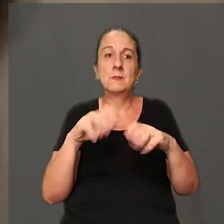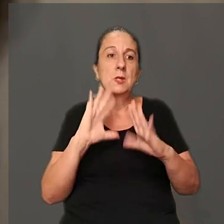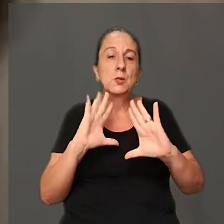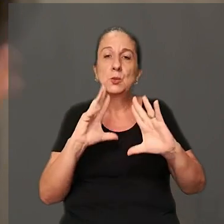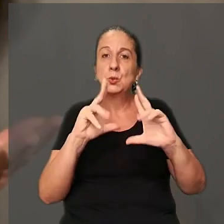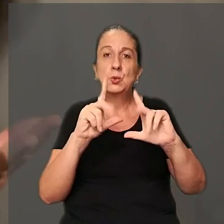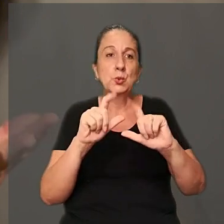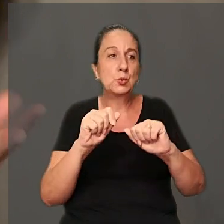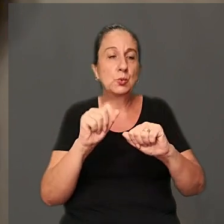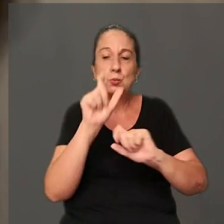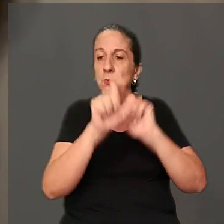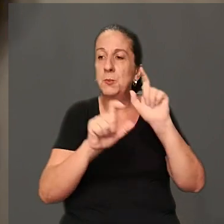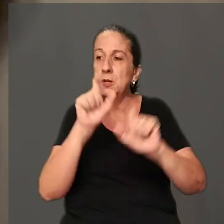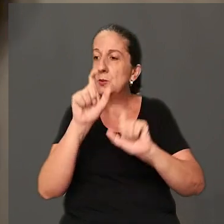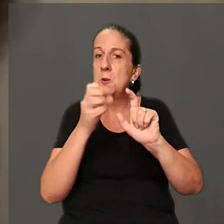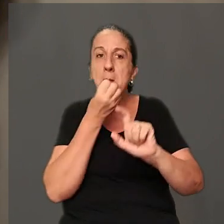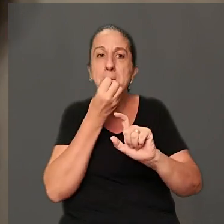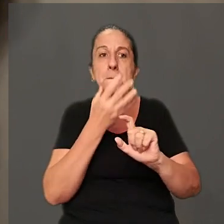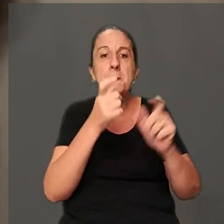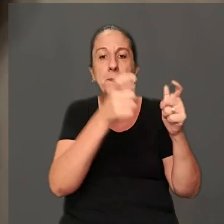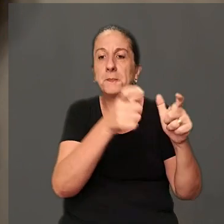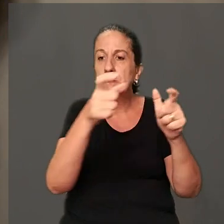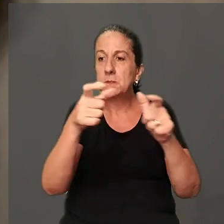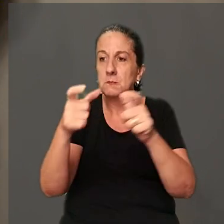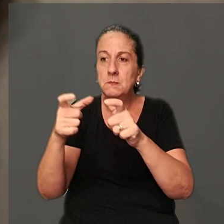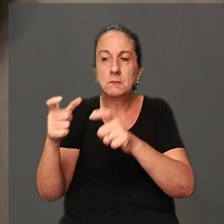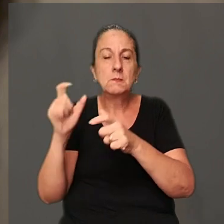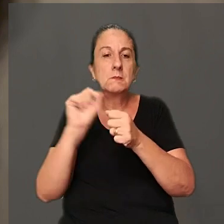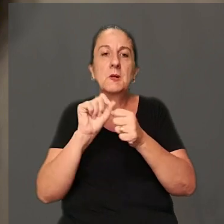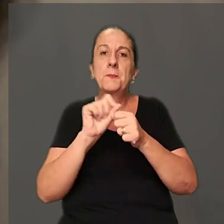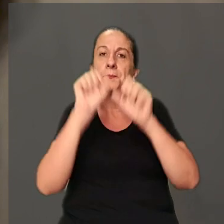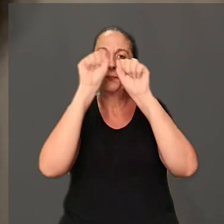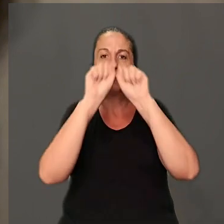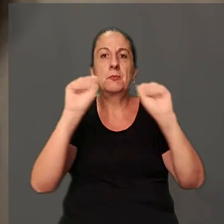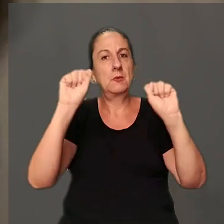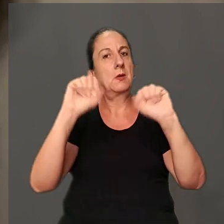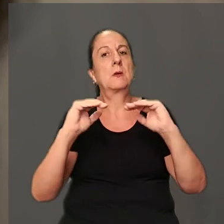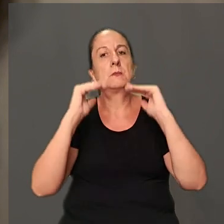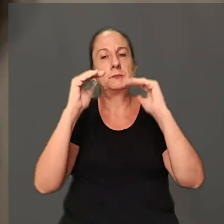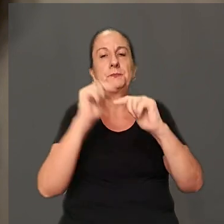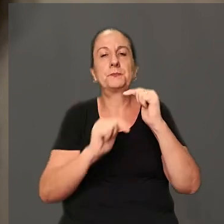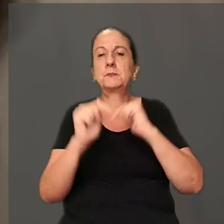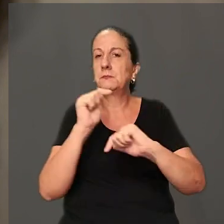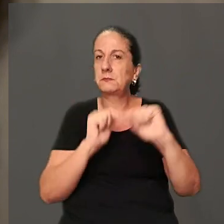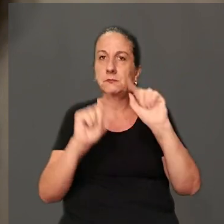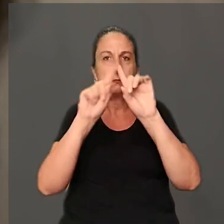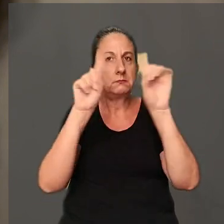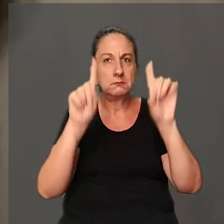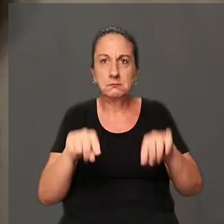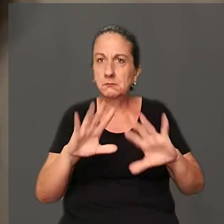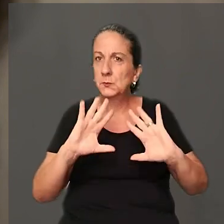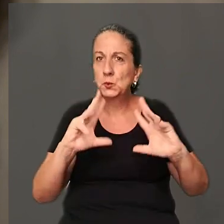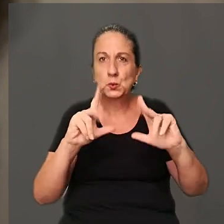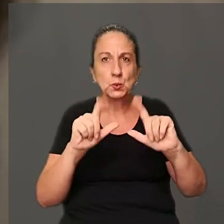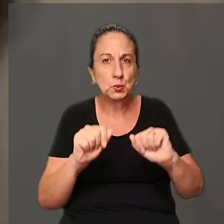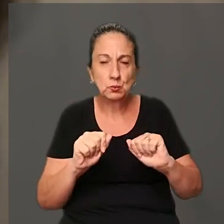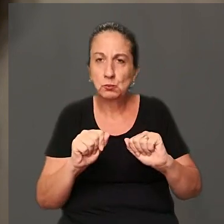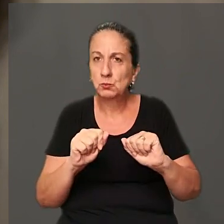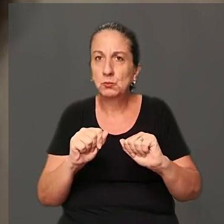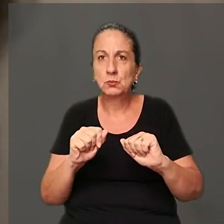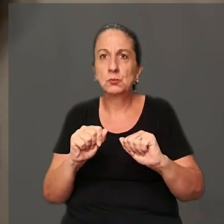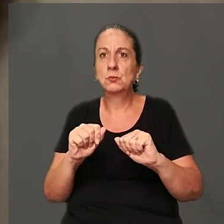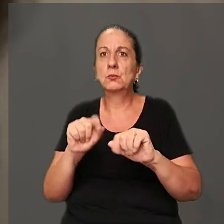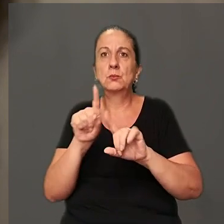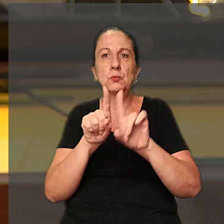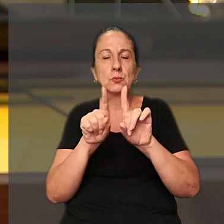acomodar todos que fazem o Tribunal Superior do Trabalho, os prestadores de serviço, os servidores,